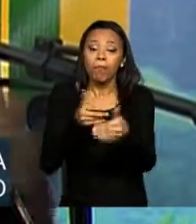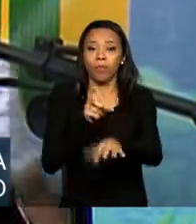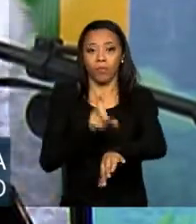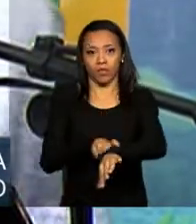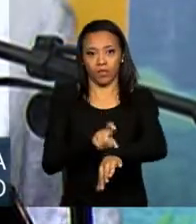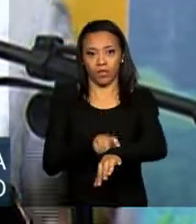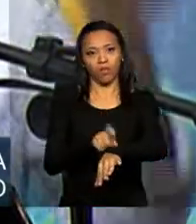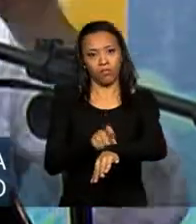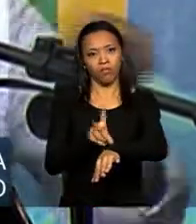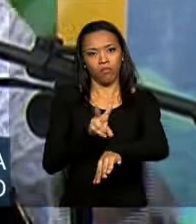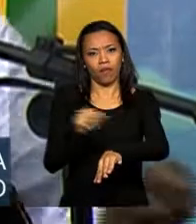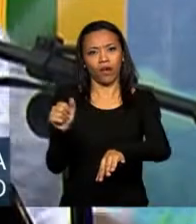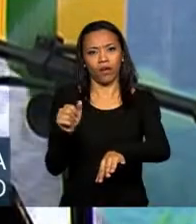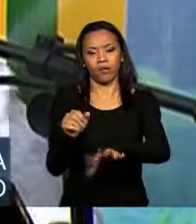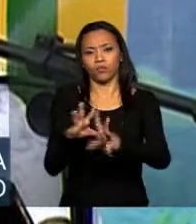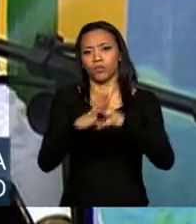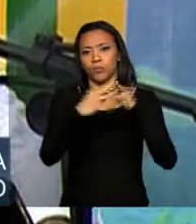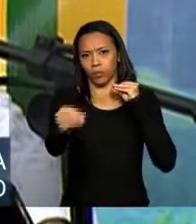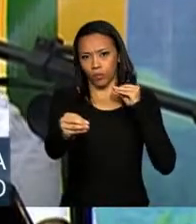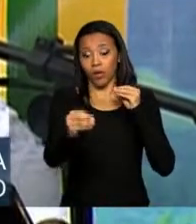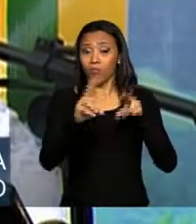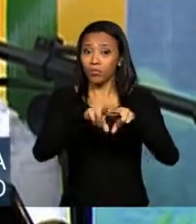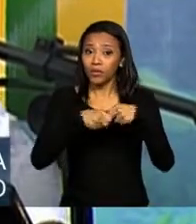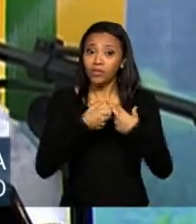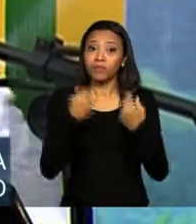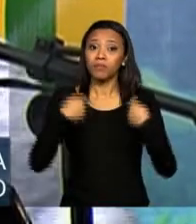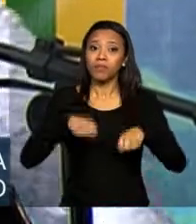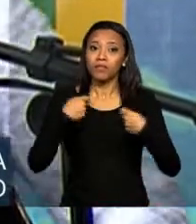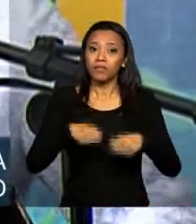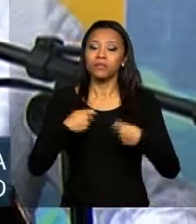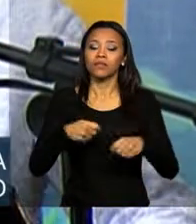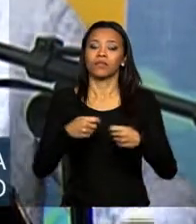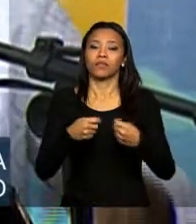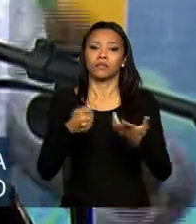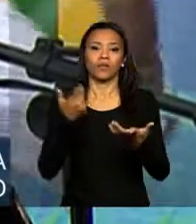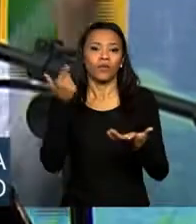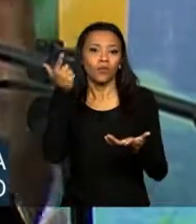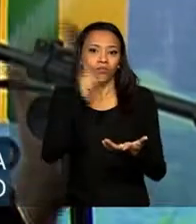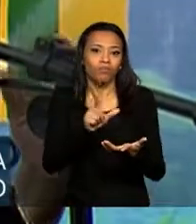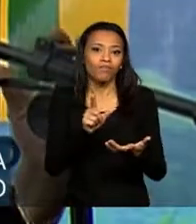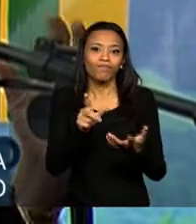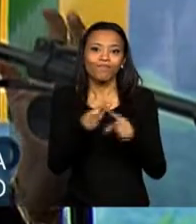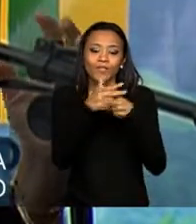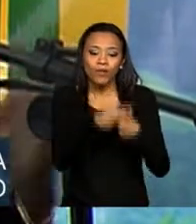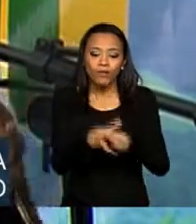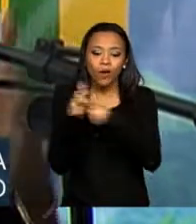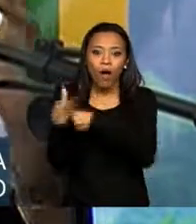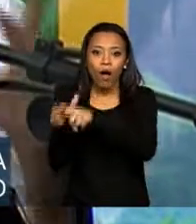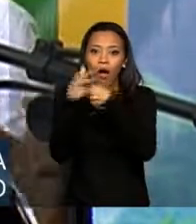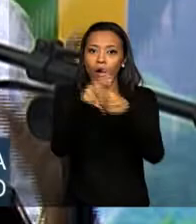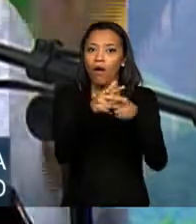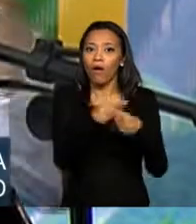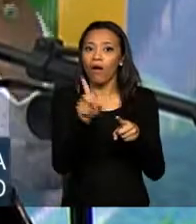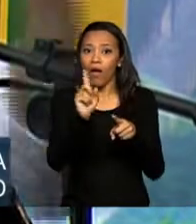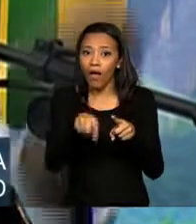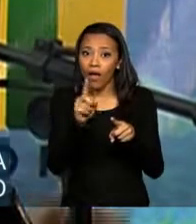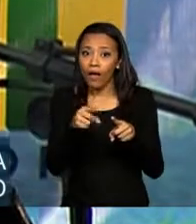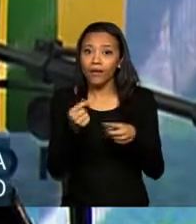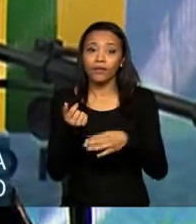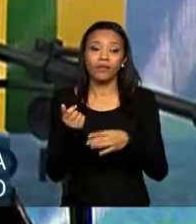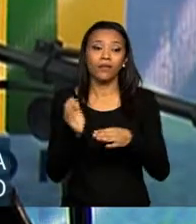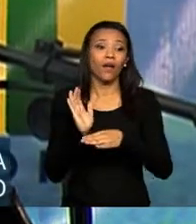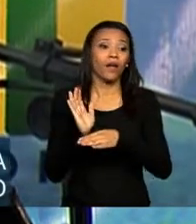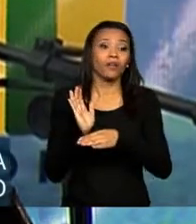por isso que é importante aprovar os a justos sabe porque ajustar é da vida